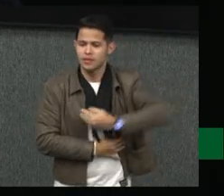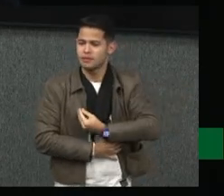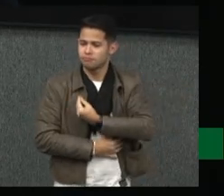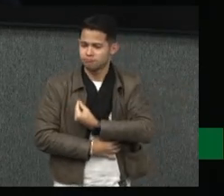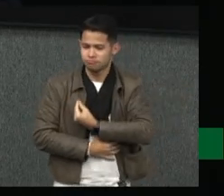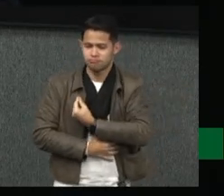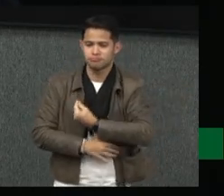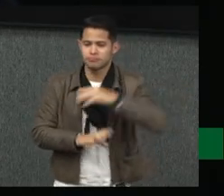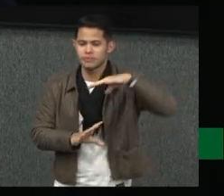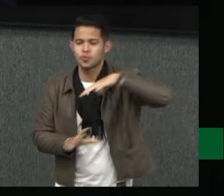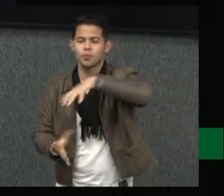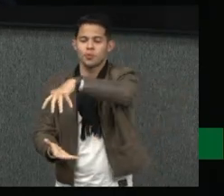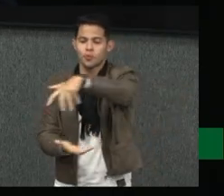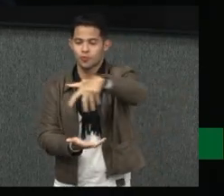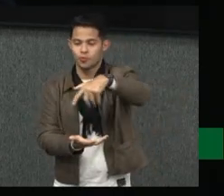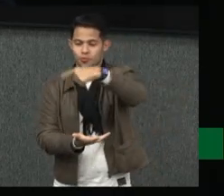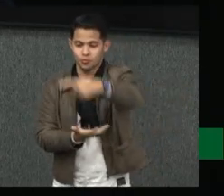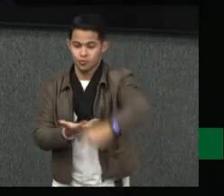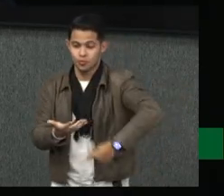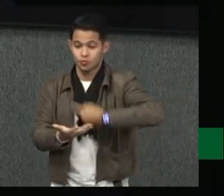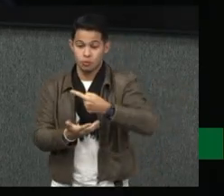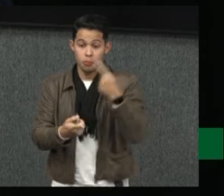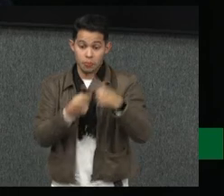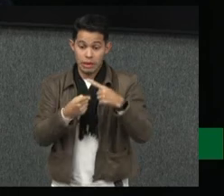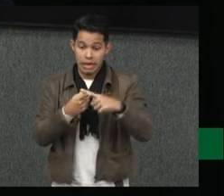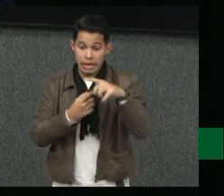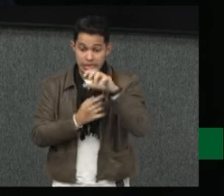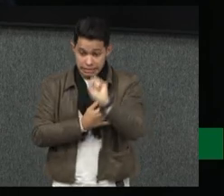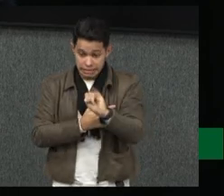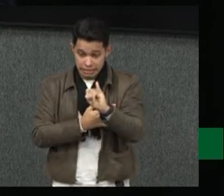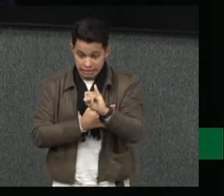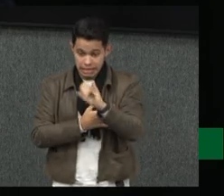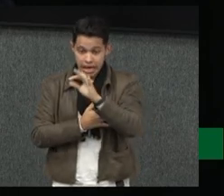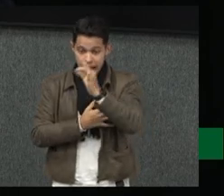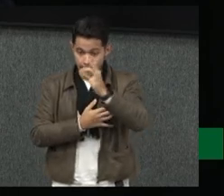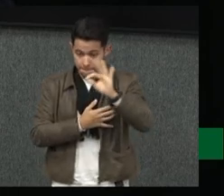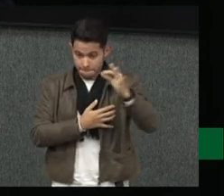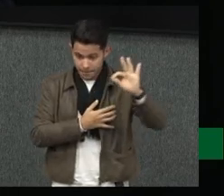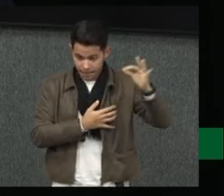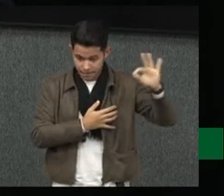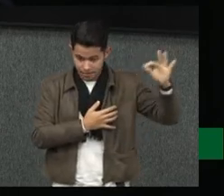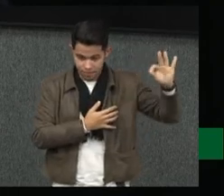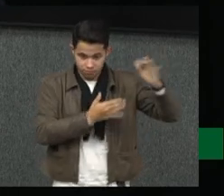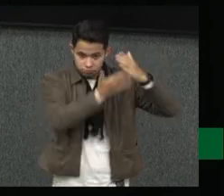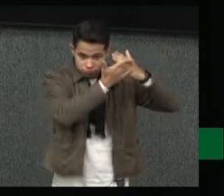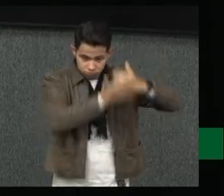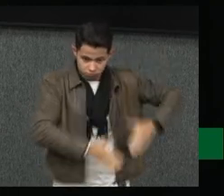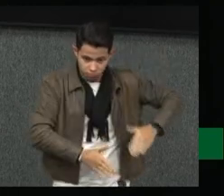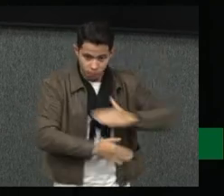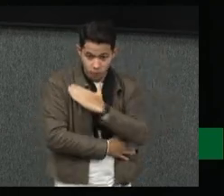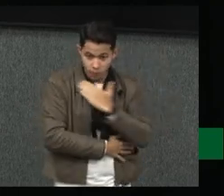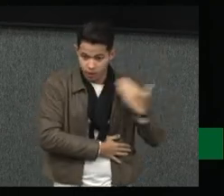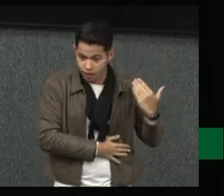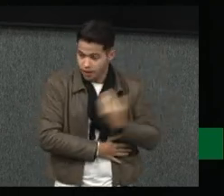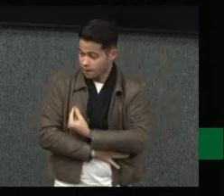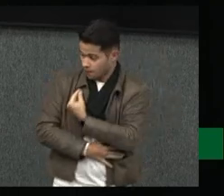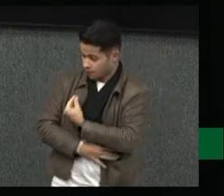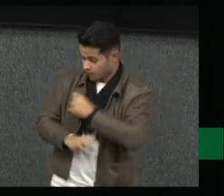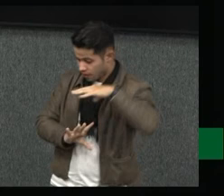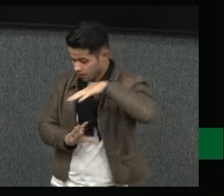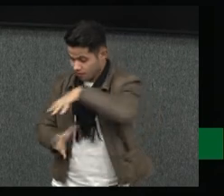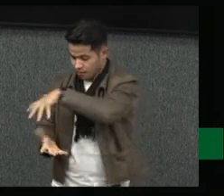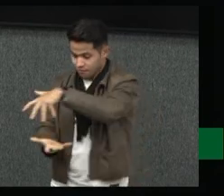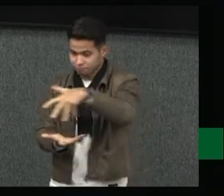sem abelha não haverá vida no planeta. Por isso que, para mim, a atividade mais